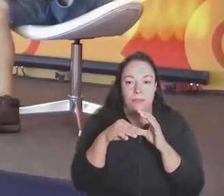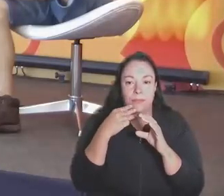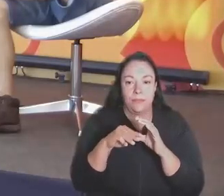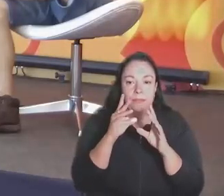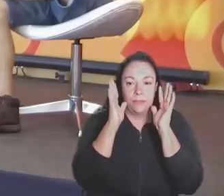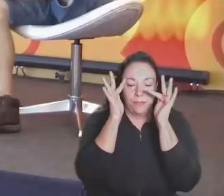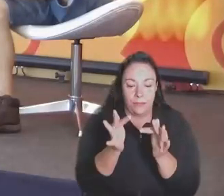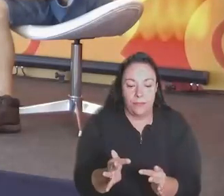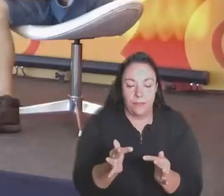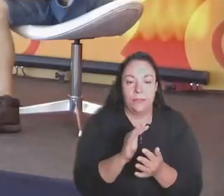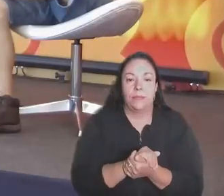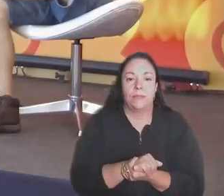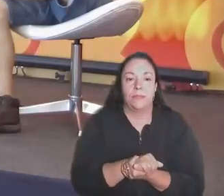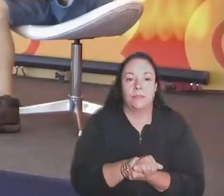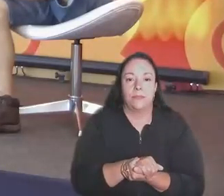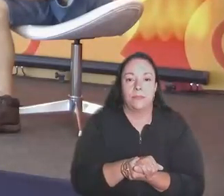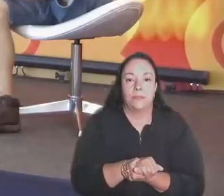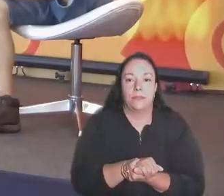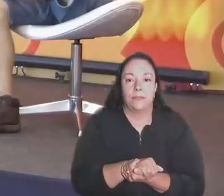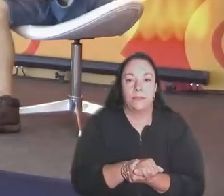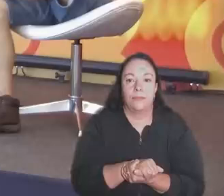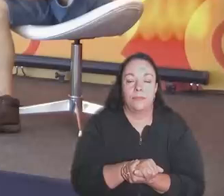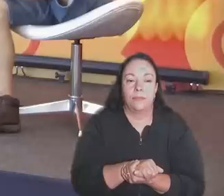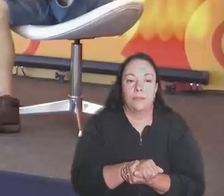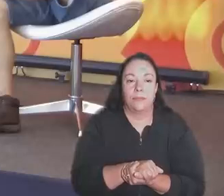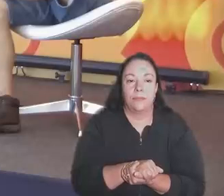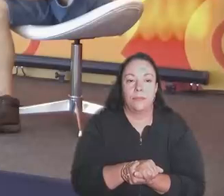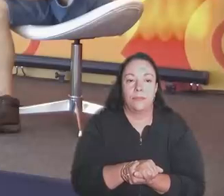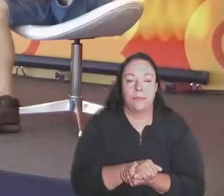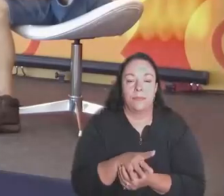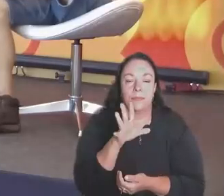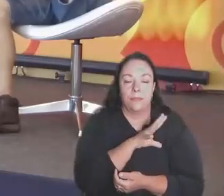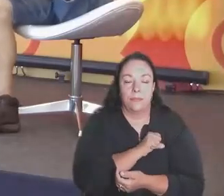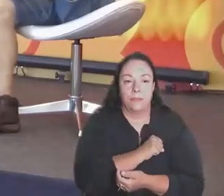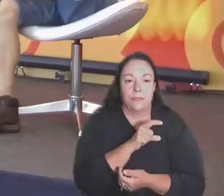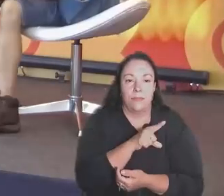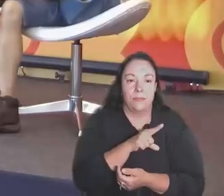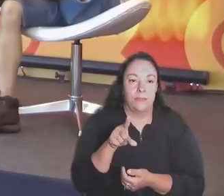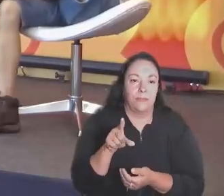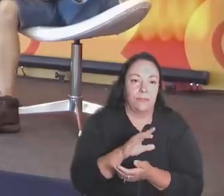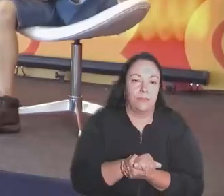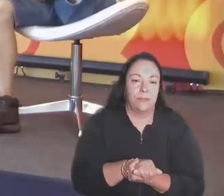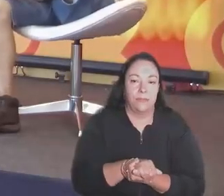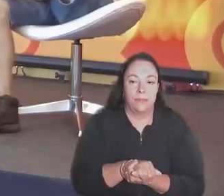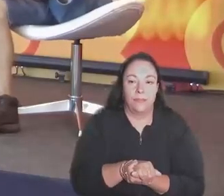final para essa plateia que tanto ama vocês.